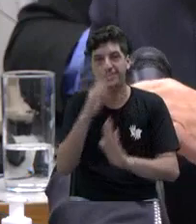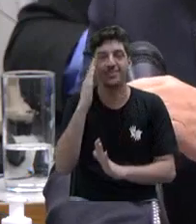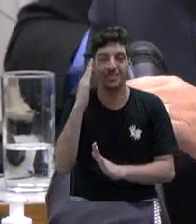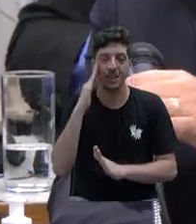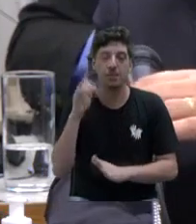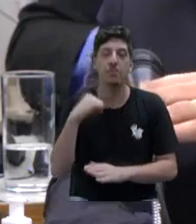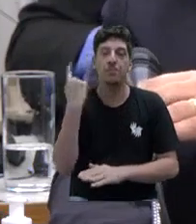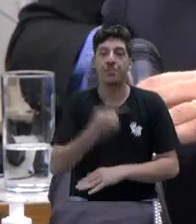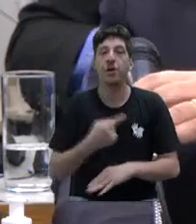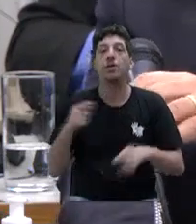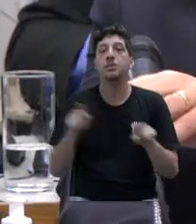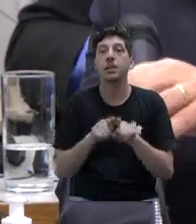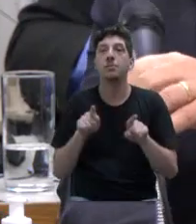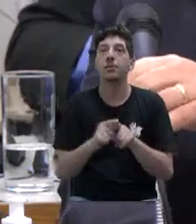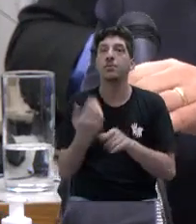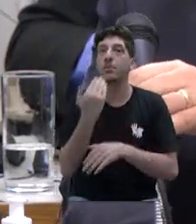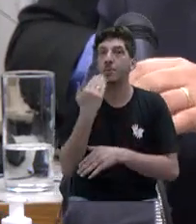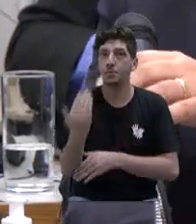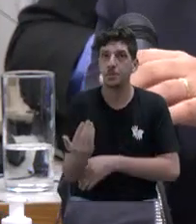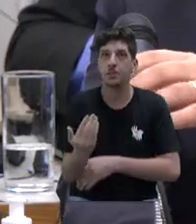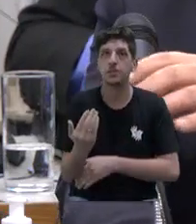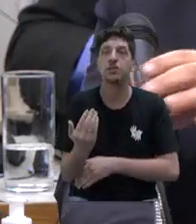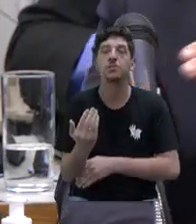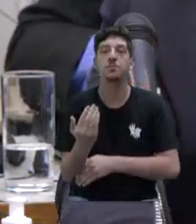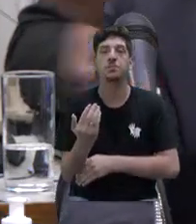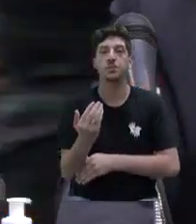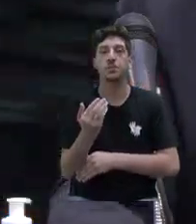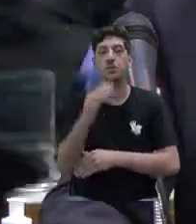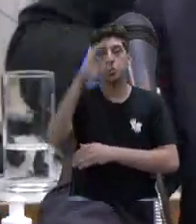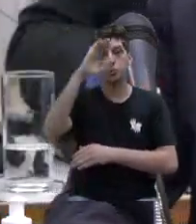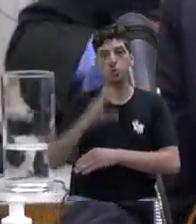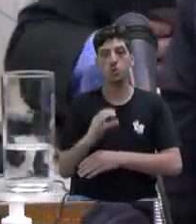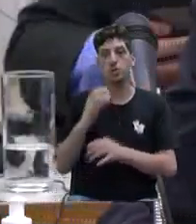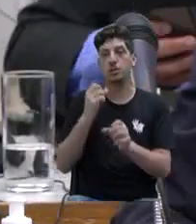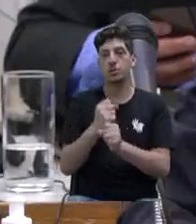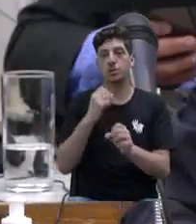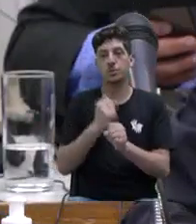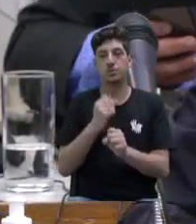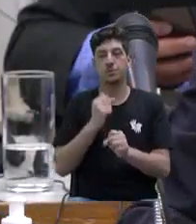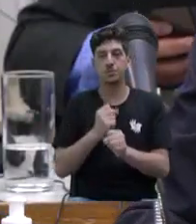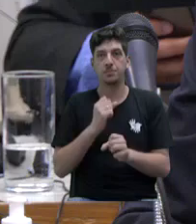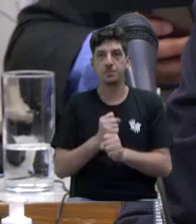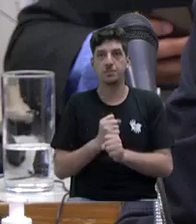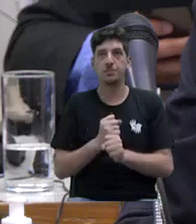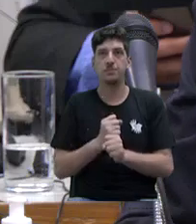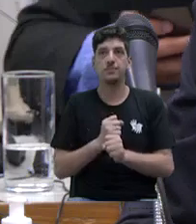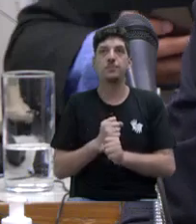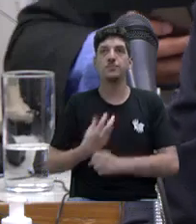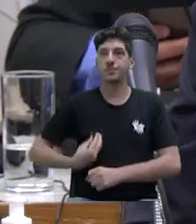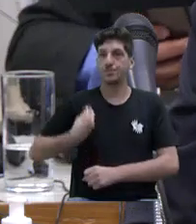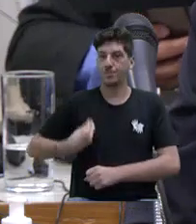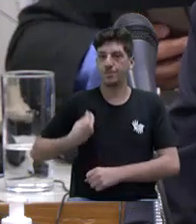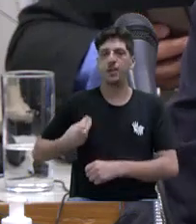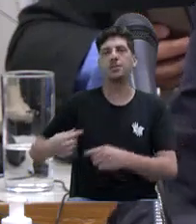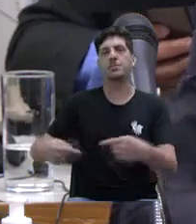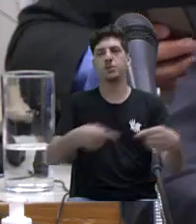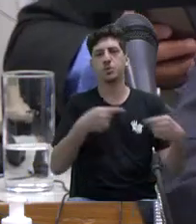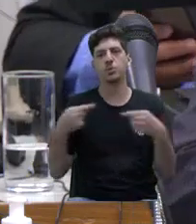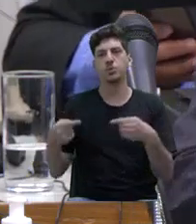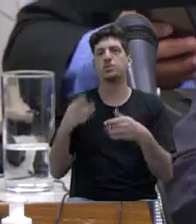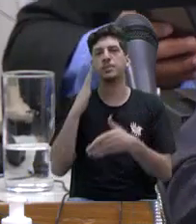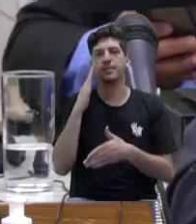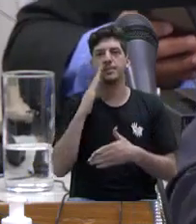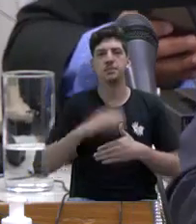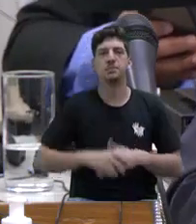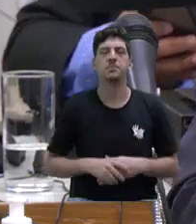vamos solicitar também que o Conselho de Contabilidade entre nessas discussões. Eu acredito que nós